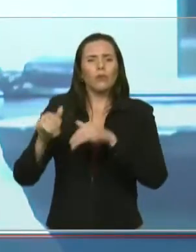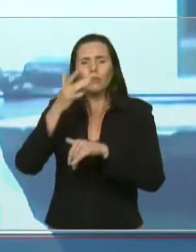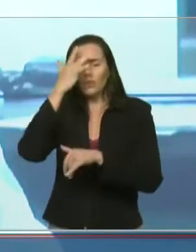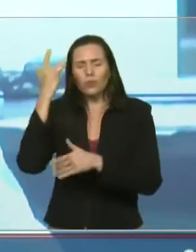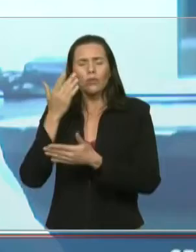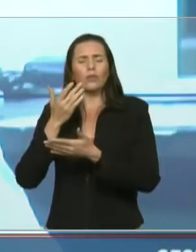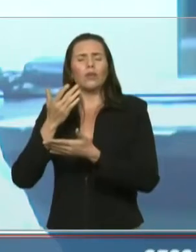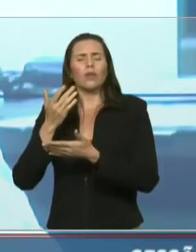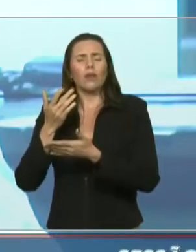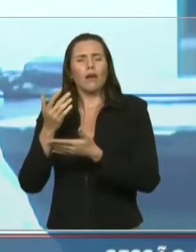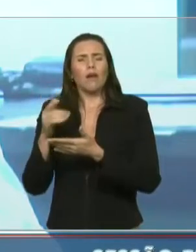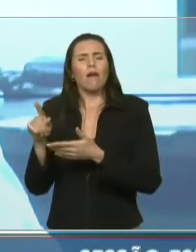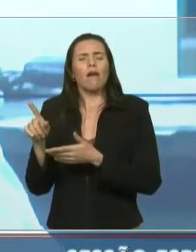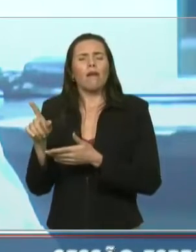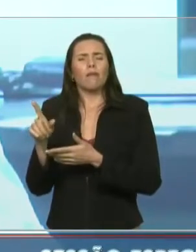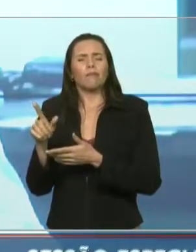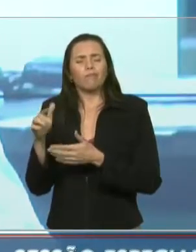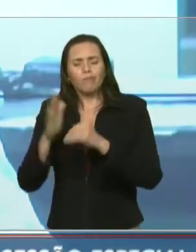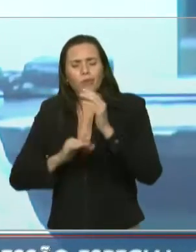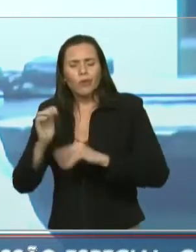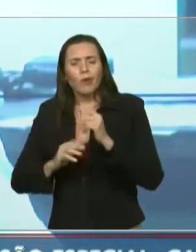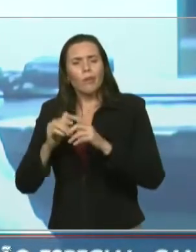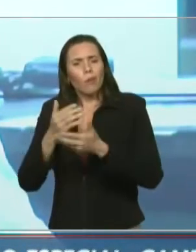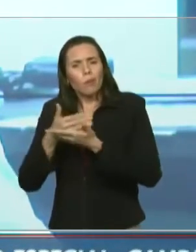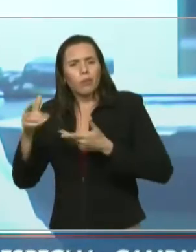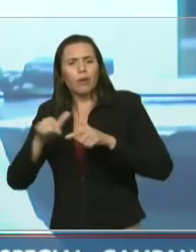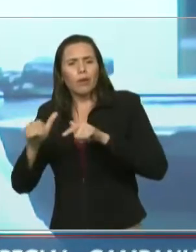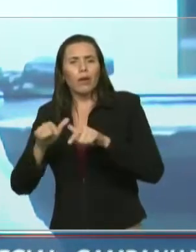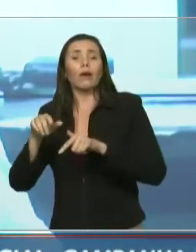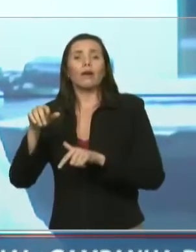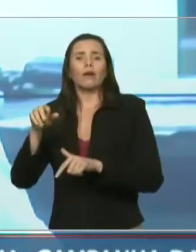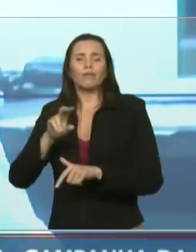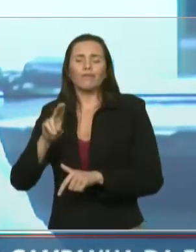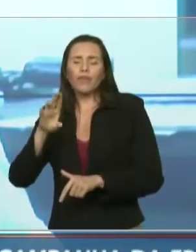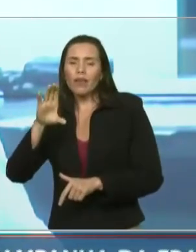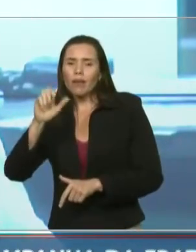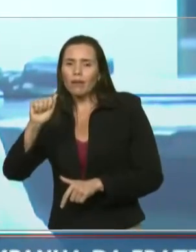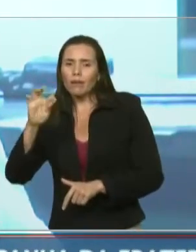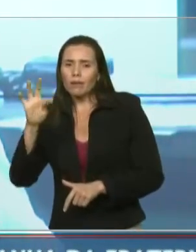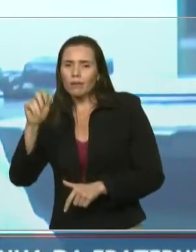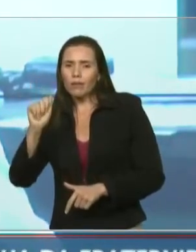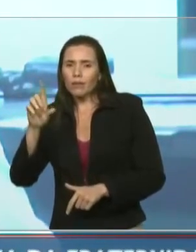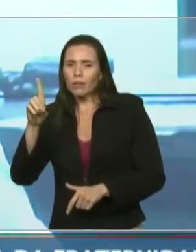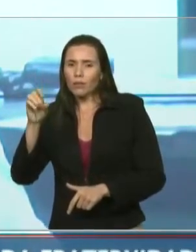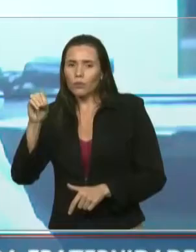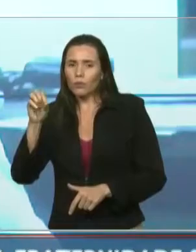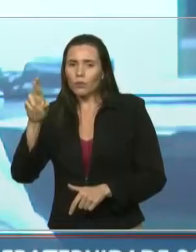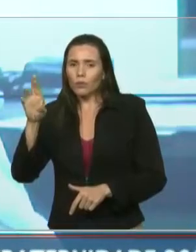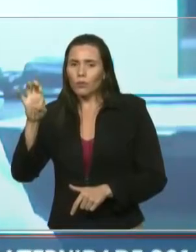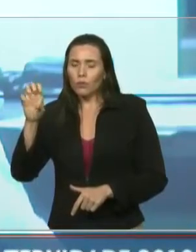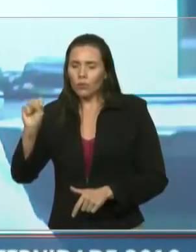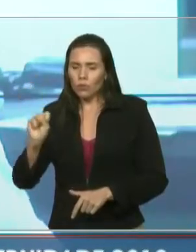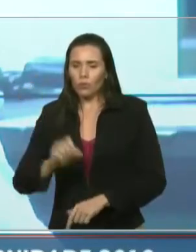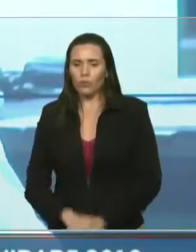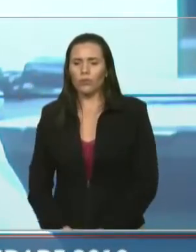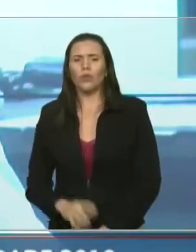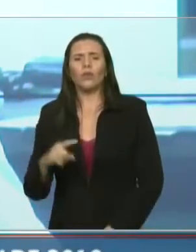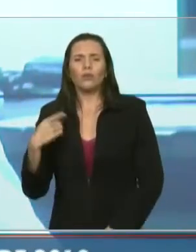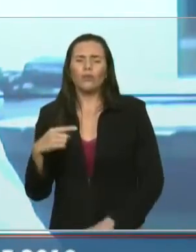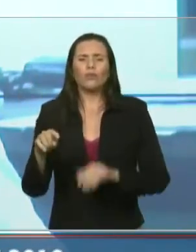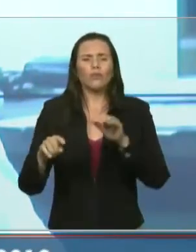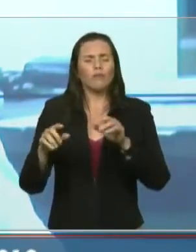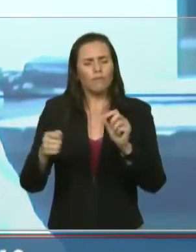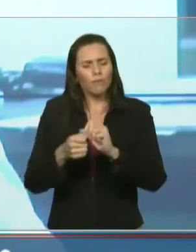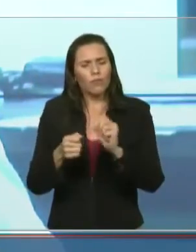tomassem ciência desse projeto. Convocamos uma reunião na qual foram chamados representantes da Prefeitura,